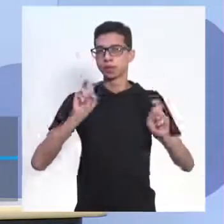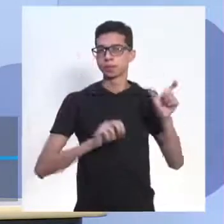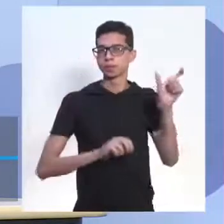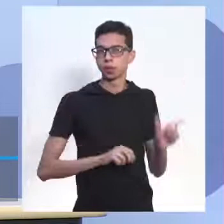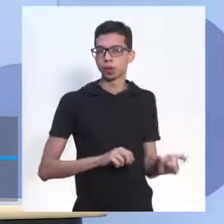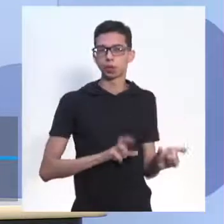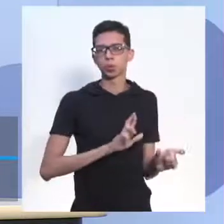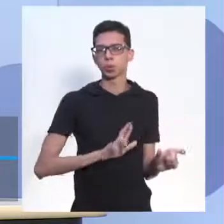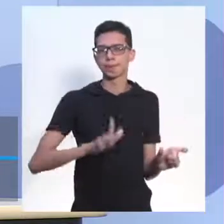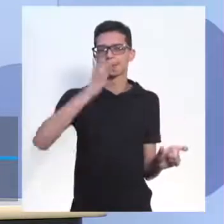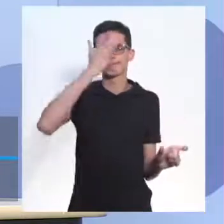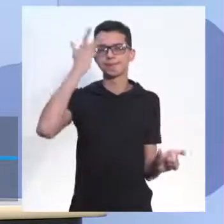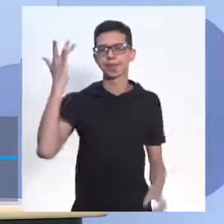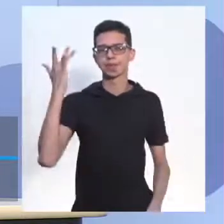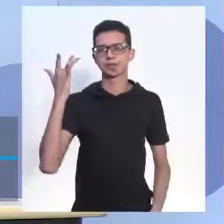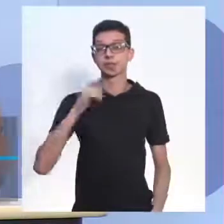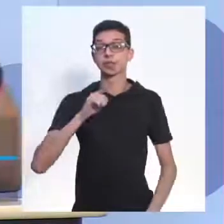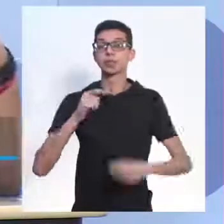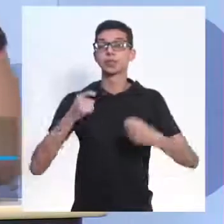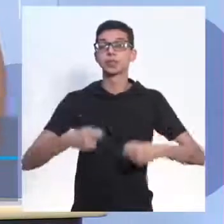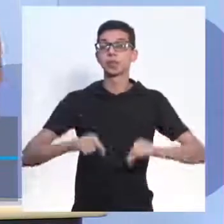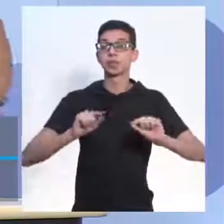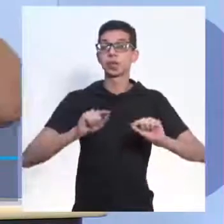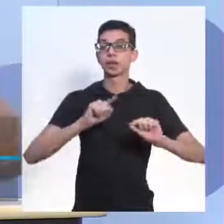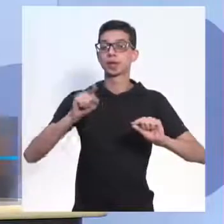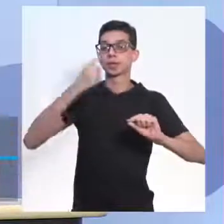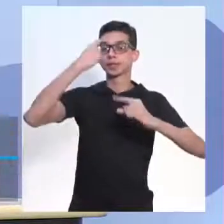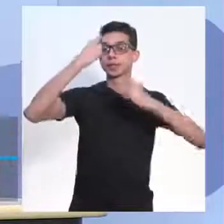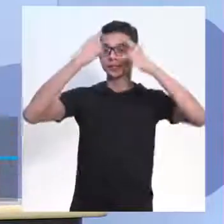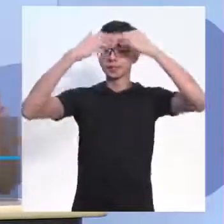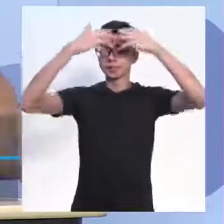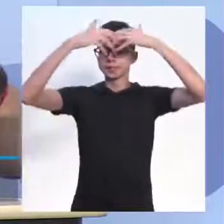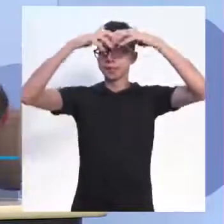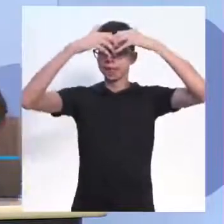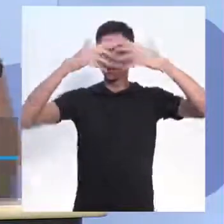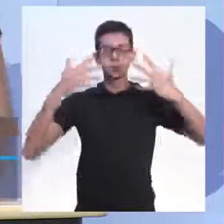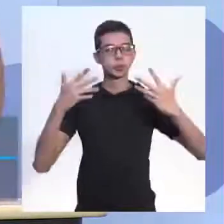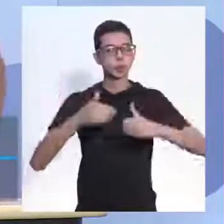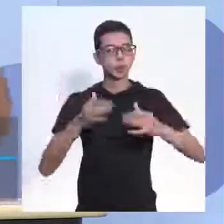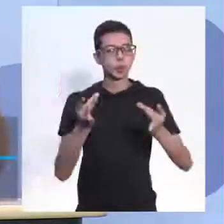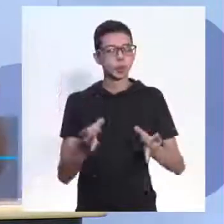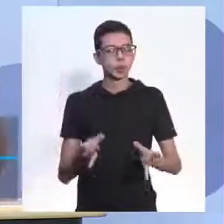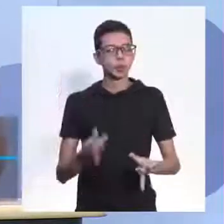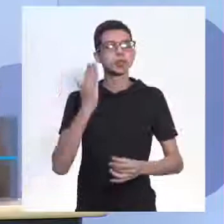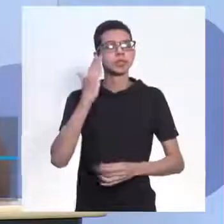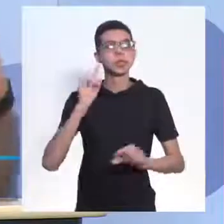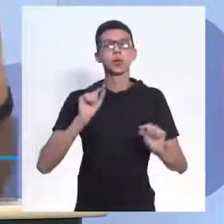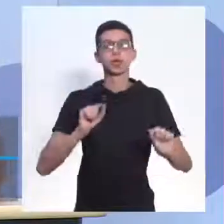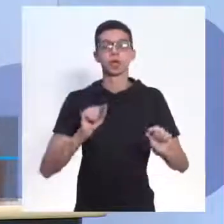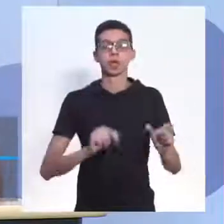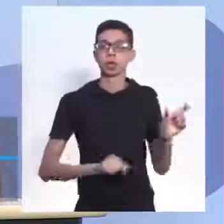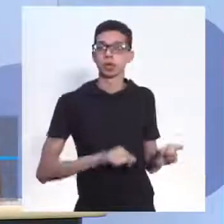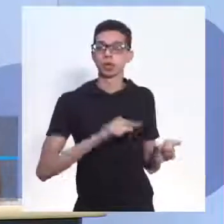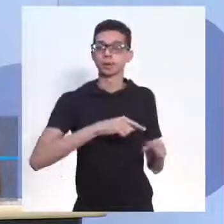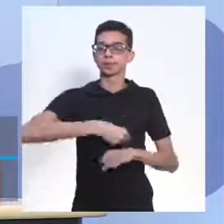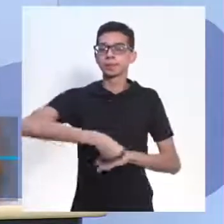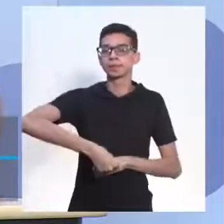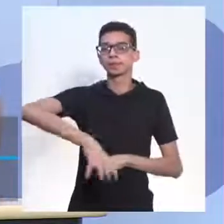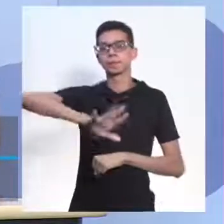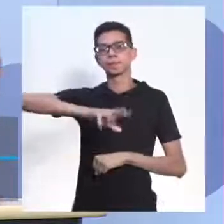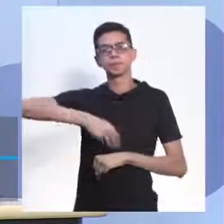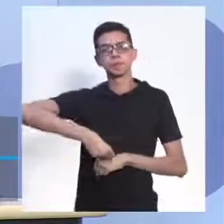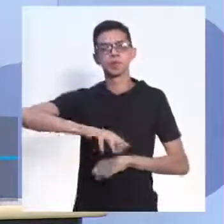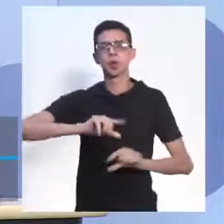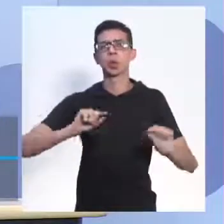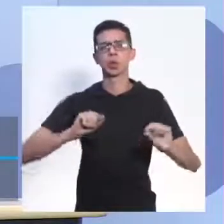é exatamente as pessoas que a gente tem que vincular é toda a ideia por trás delas e o que que elas estão levando Como assim